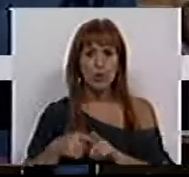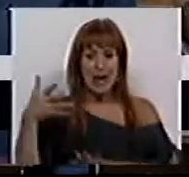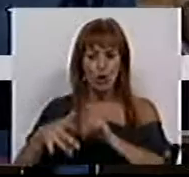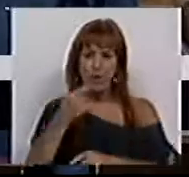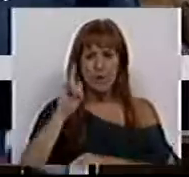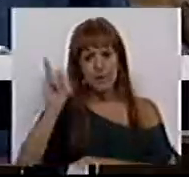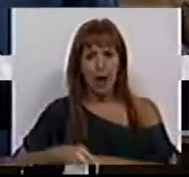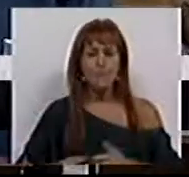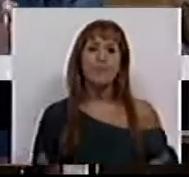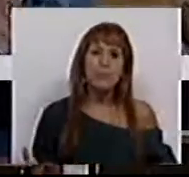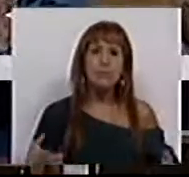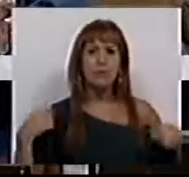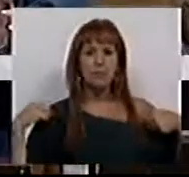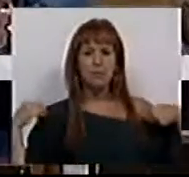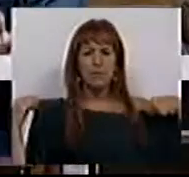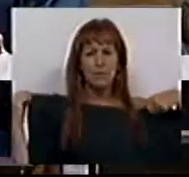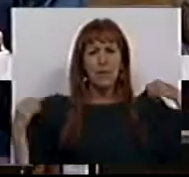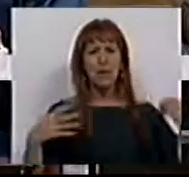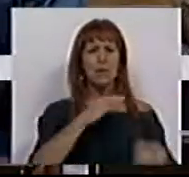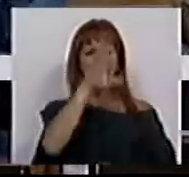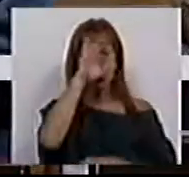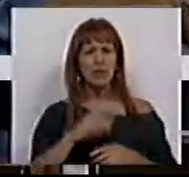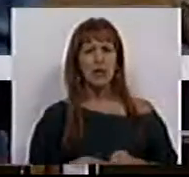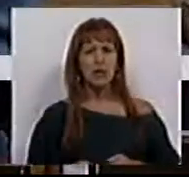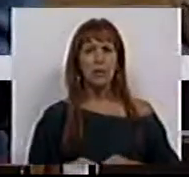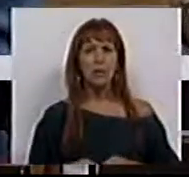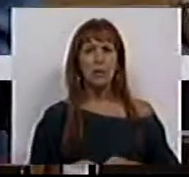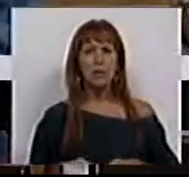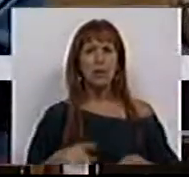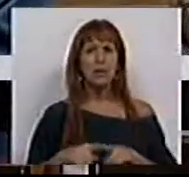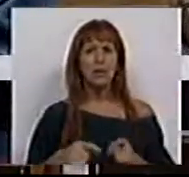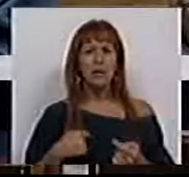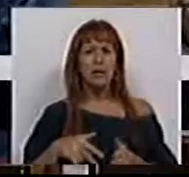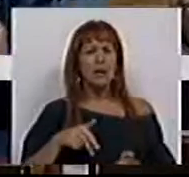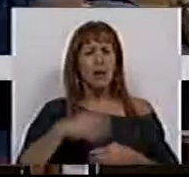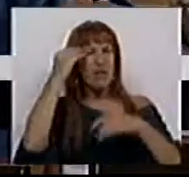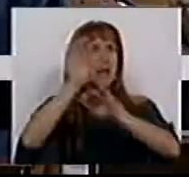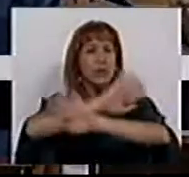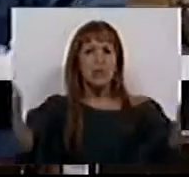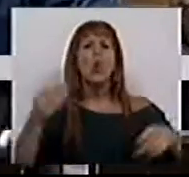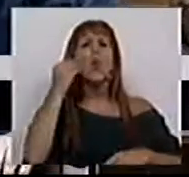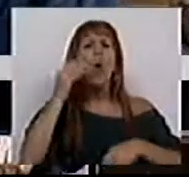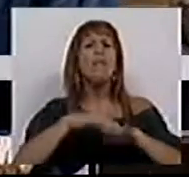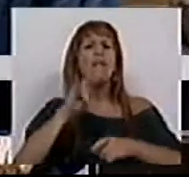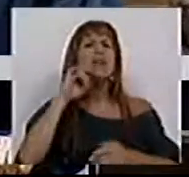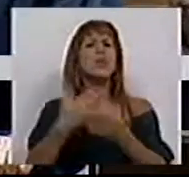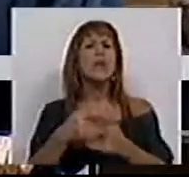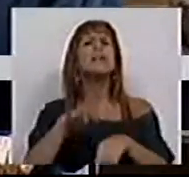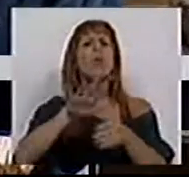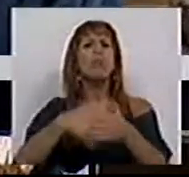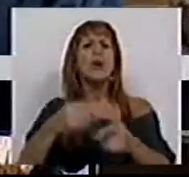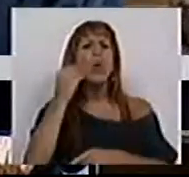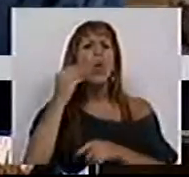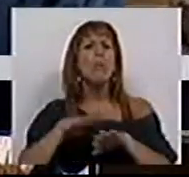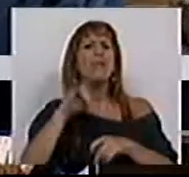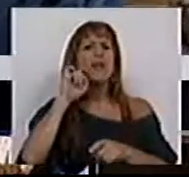parte da indústria farmacêutica. E, portanto, Sr. Ministro, pés na terra, deixe-se fantasias. Como é que vai assegurar esse plano?